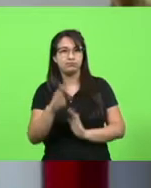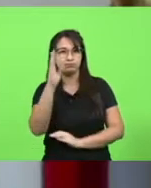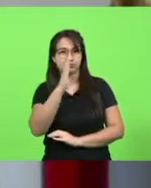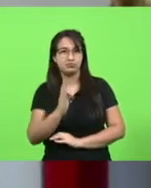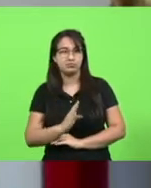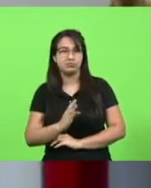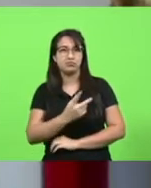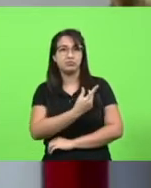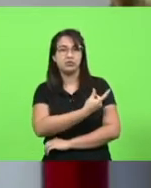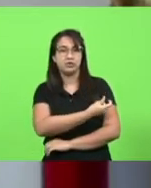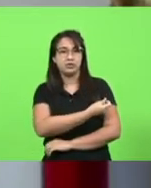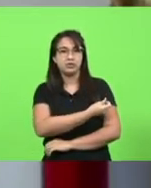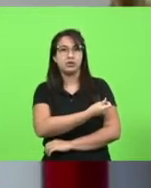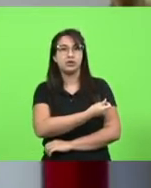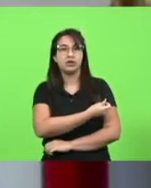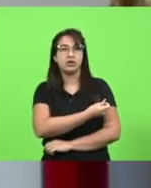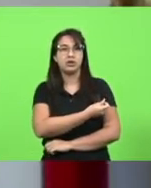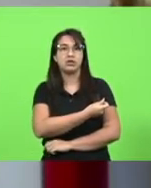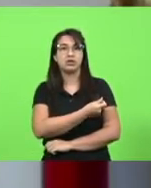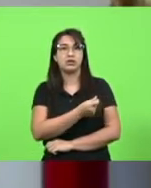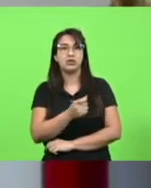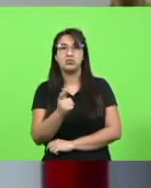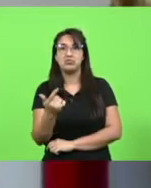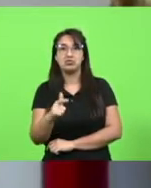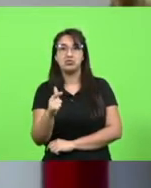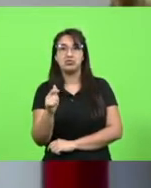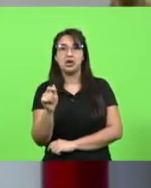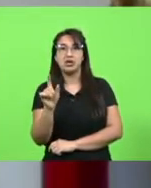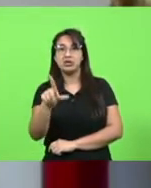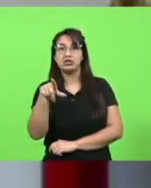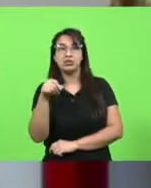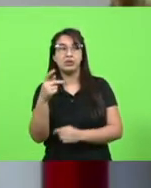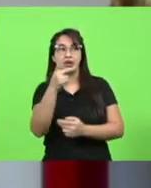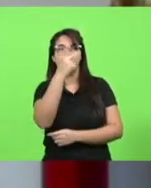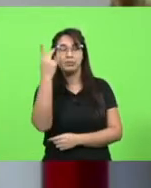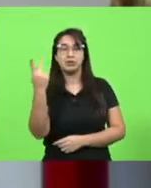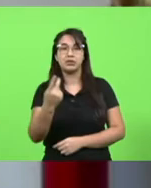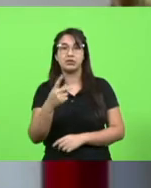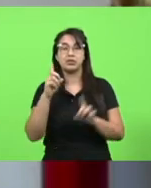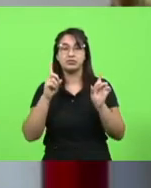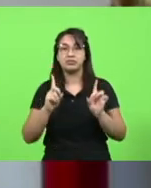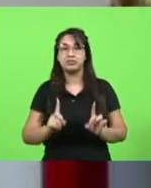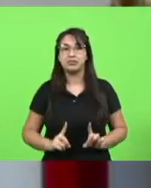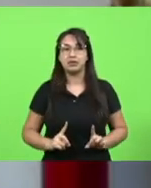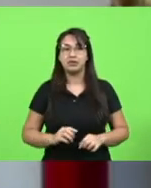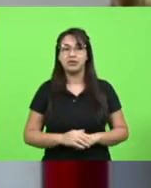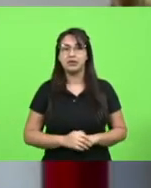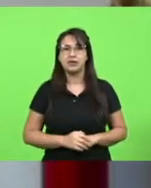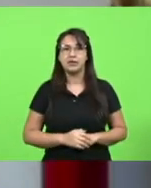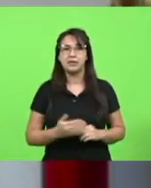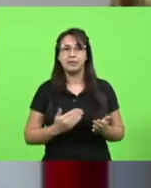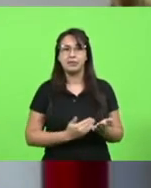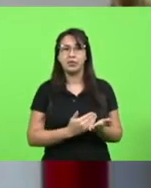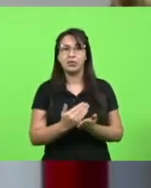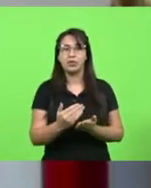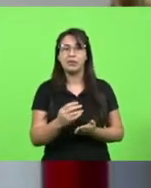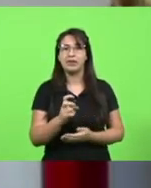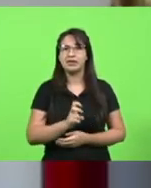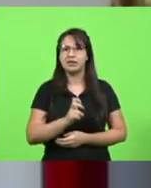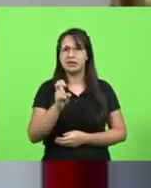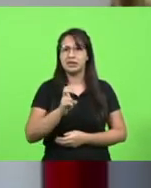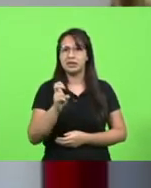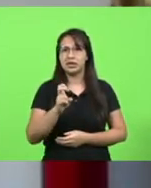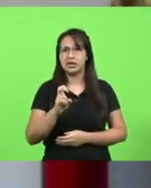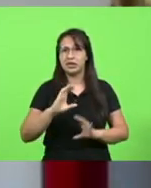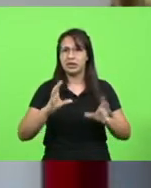fazia menção às pessoas com deficiência. A partir da quinta edição, ele colocou as pessoas com